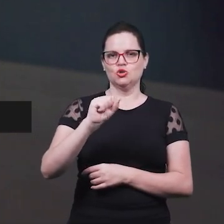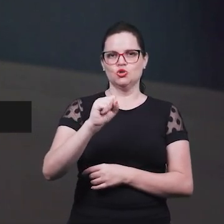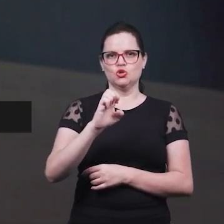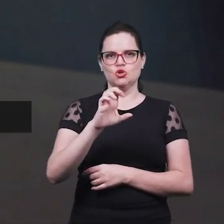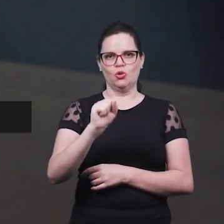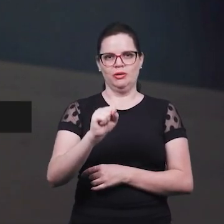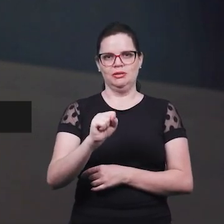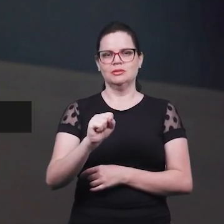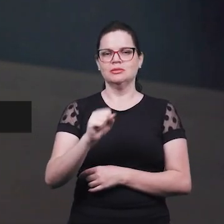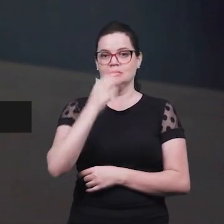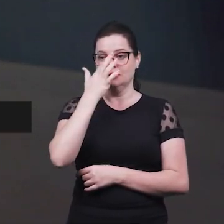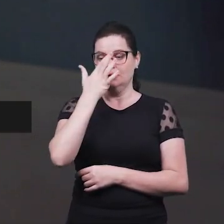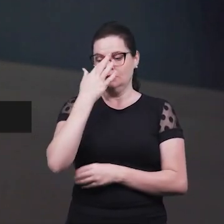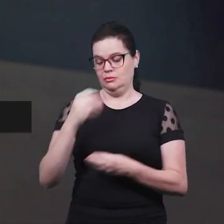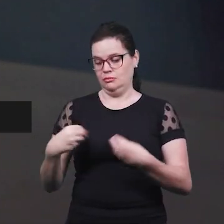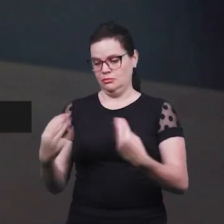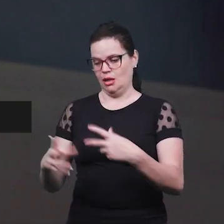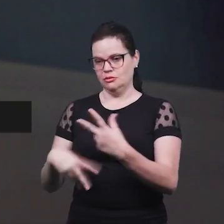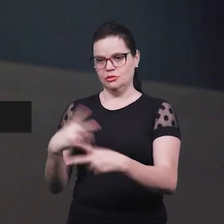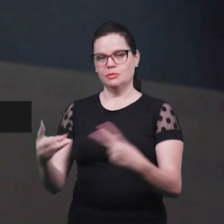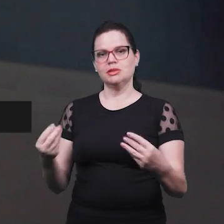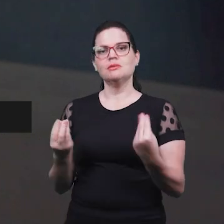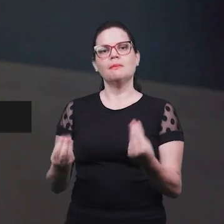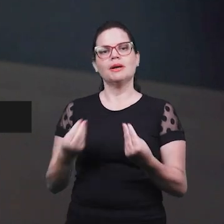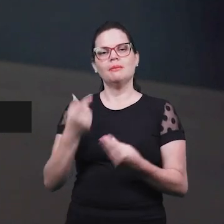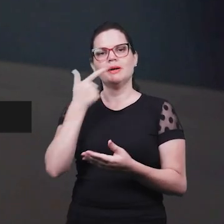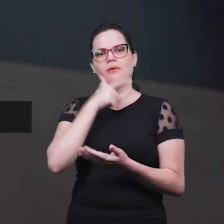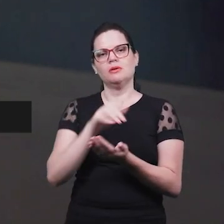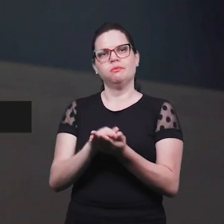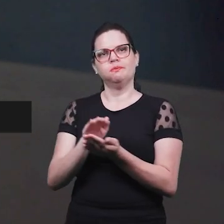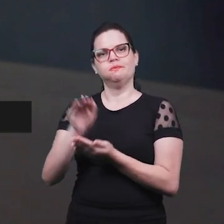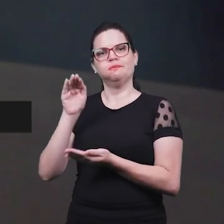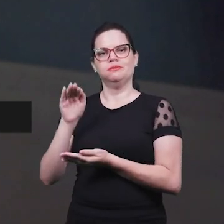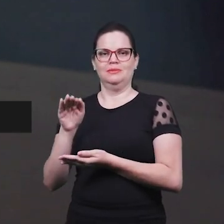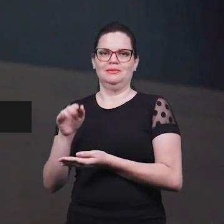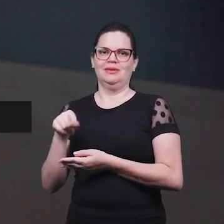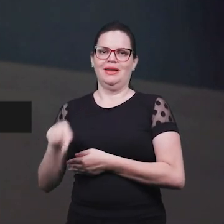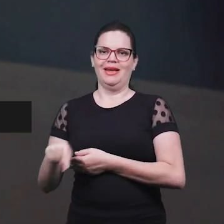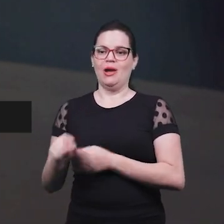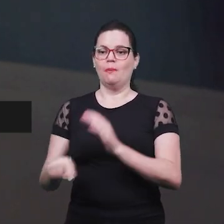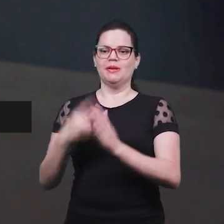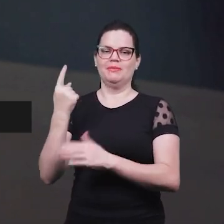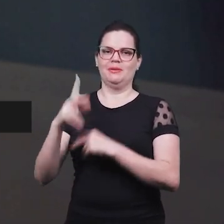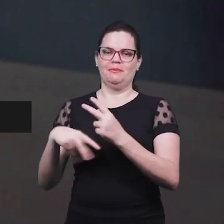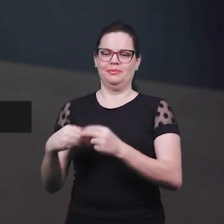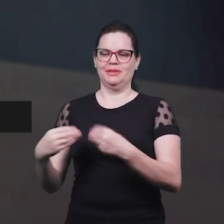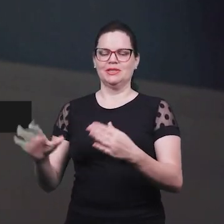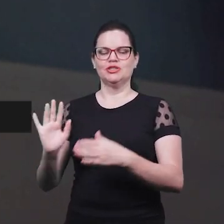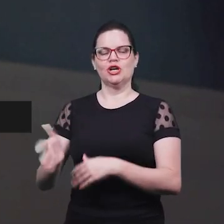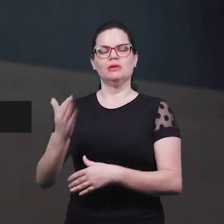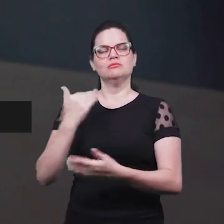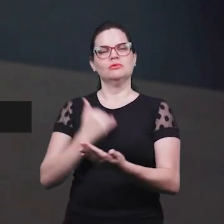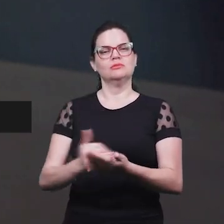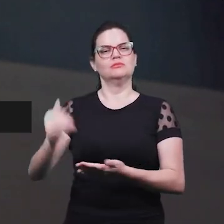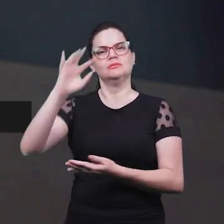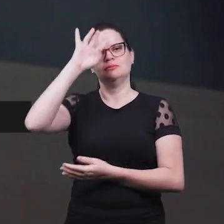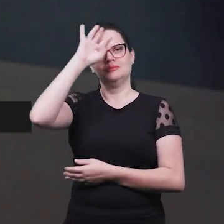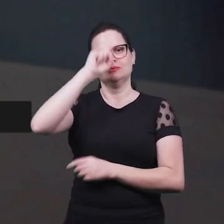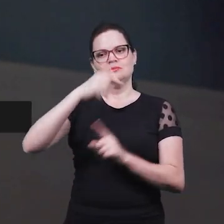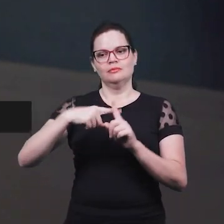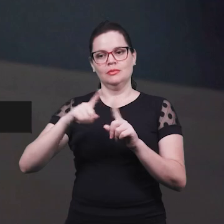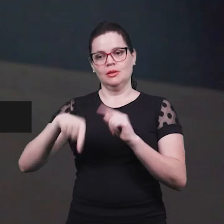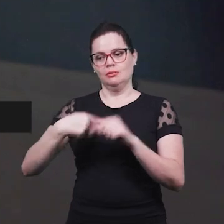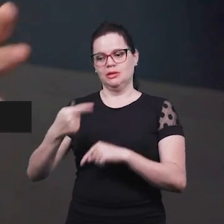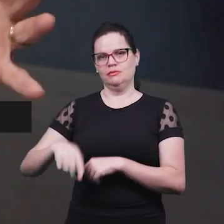já começa ali, ele já nasce nesse mundo, né, da educação. Quando ele vai crescendo,